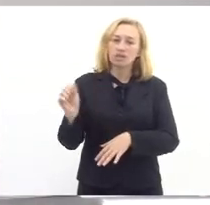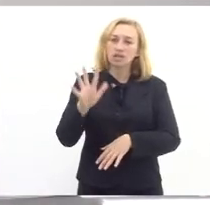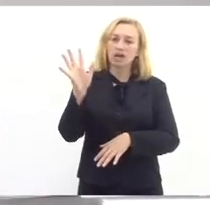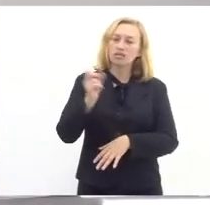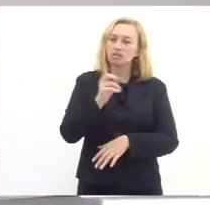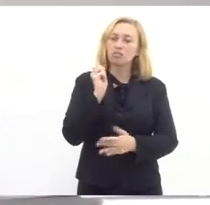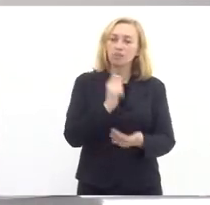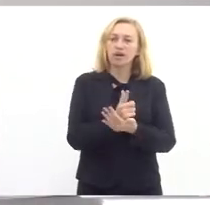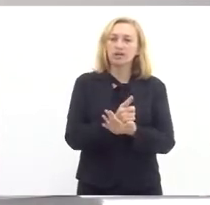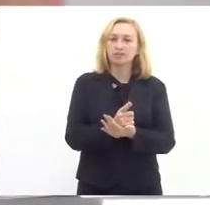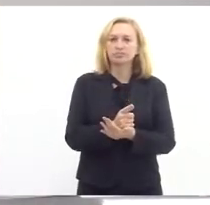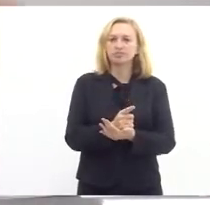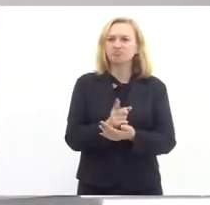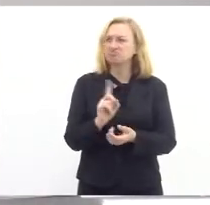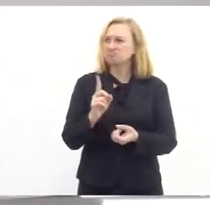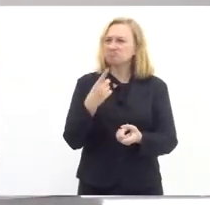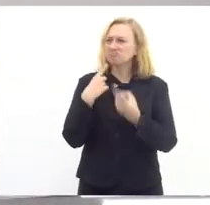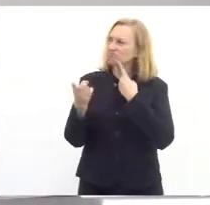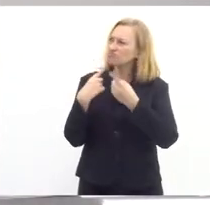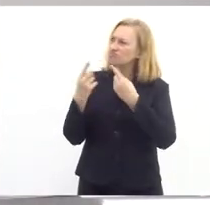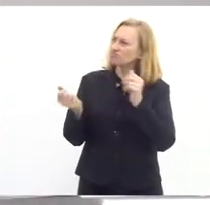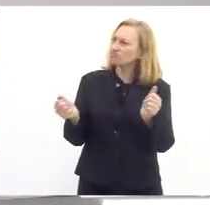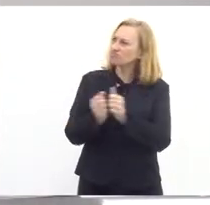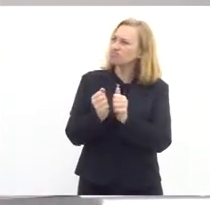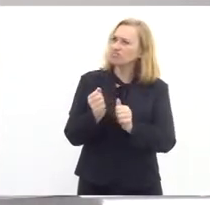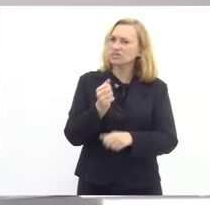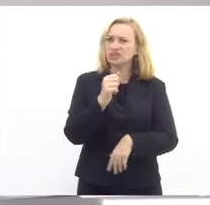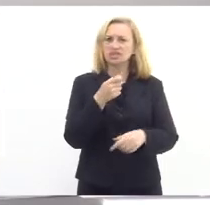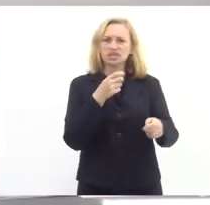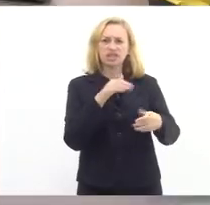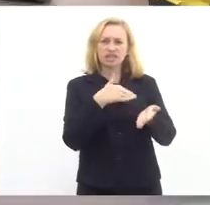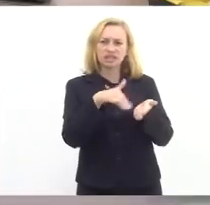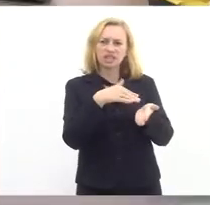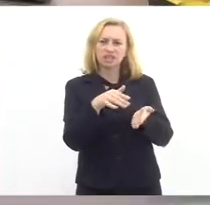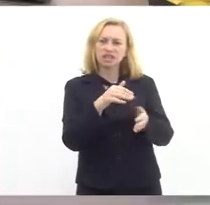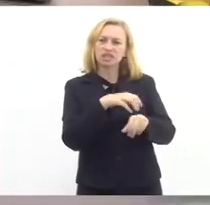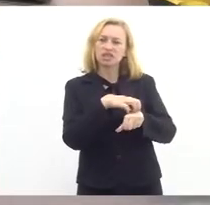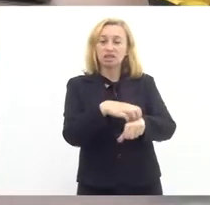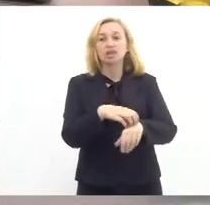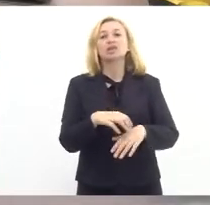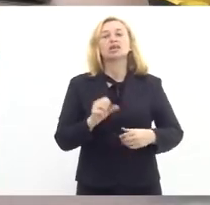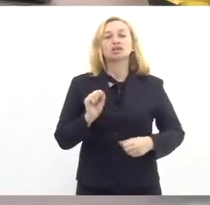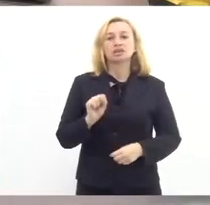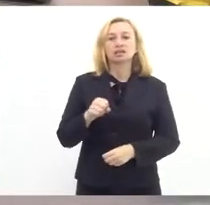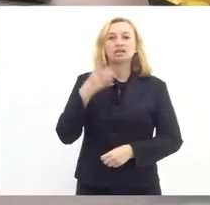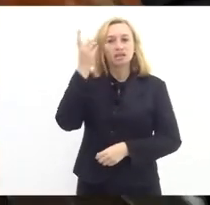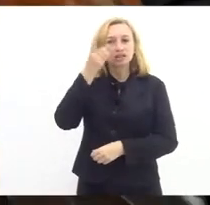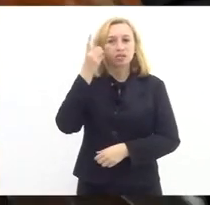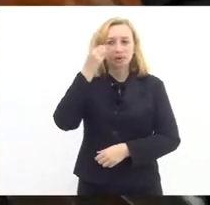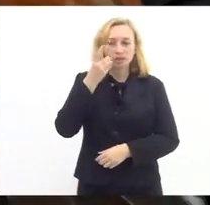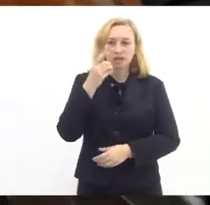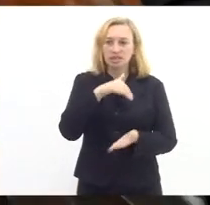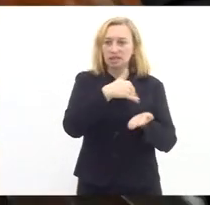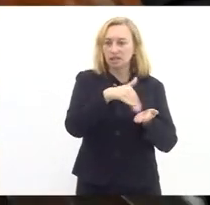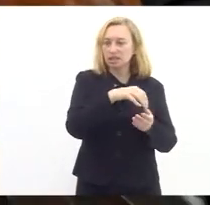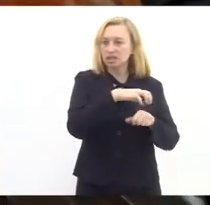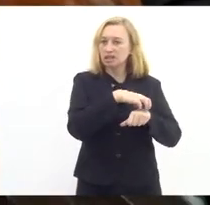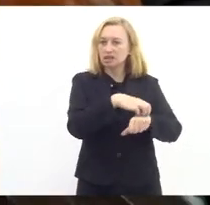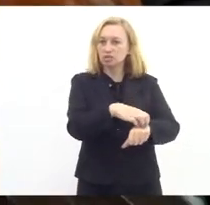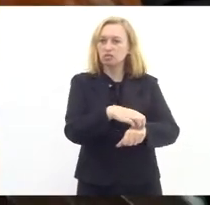nenhum momento é discutido junto à Secretaria de Transporte? Deputada, assim, a Secretaria de Transporte, na verdade, ela